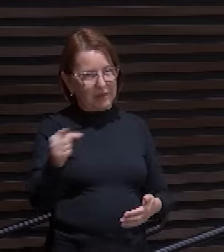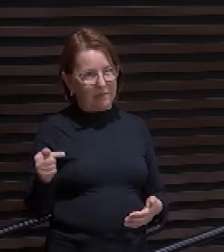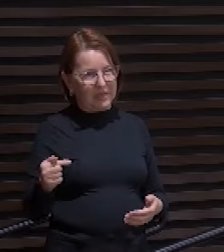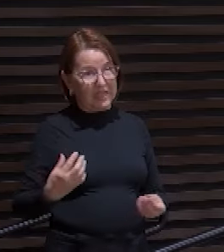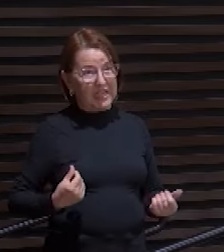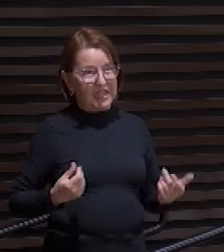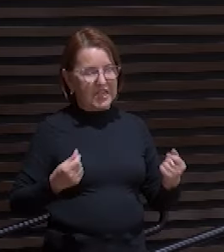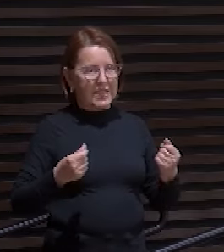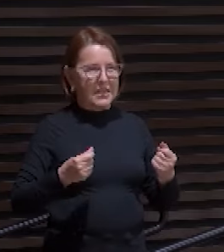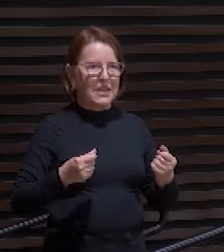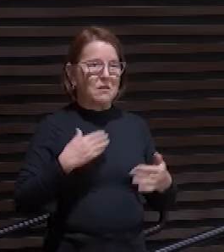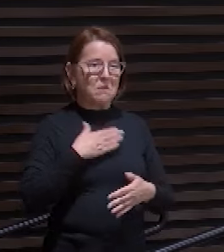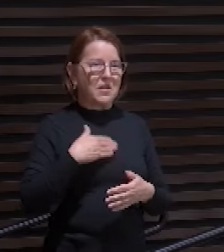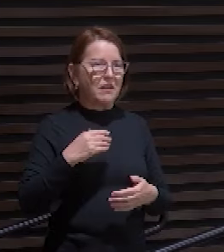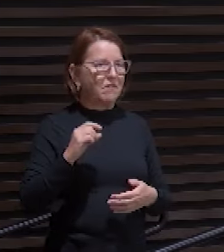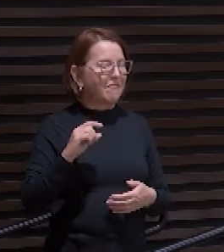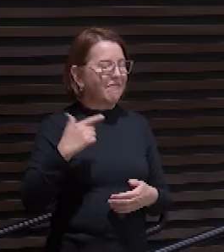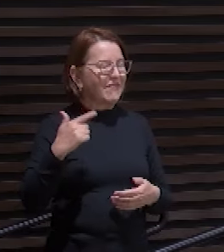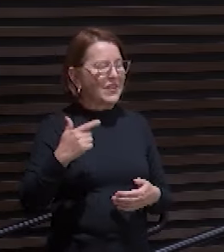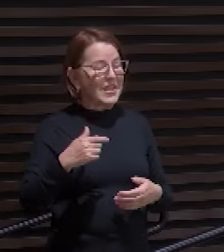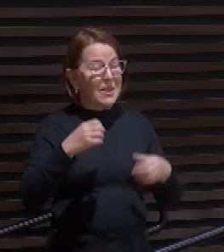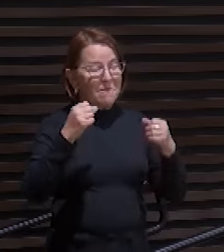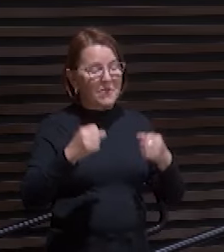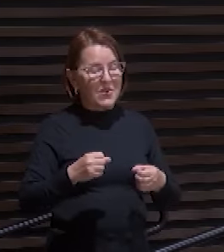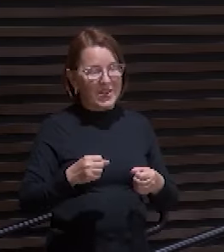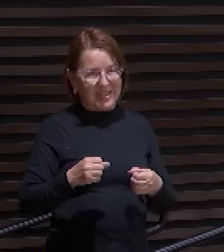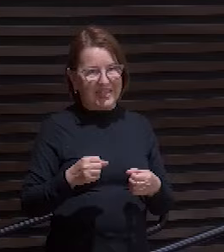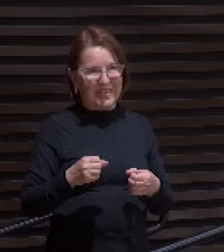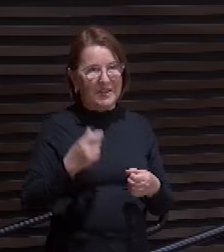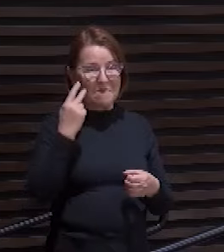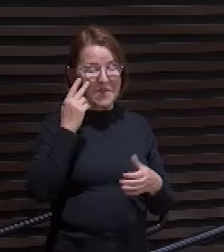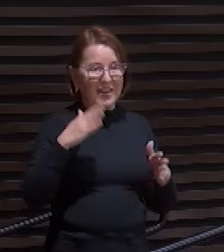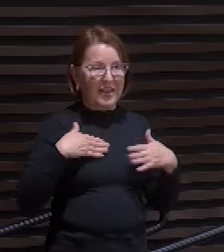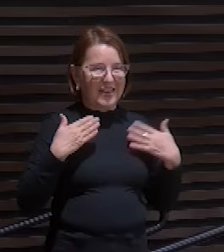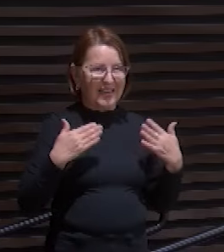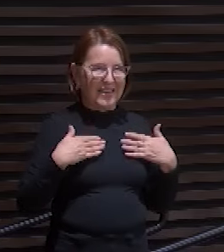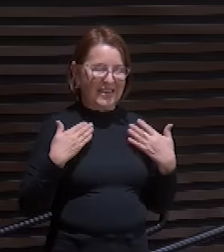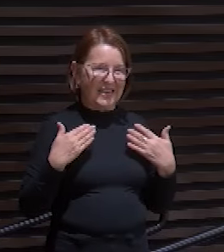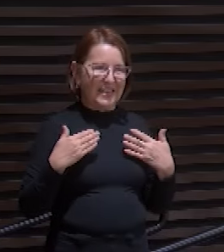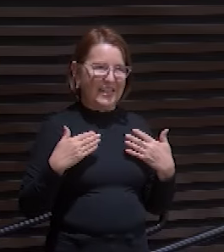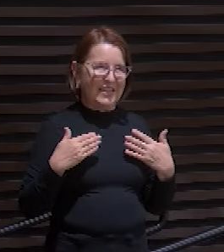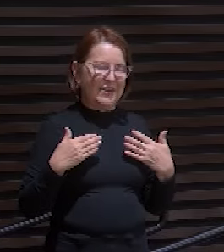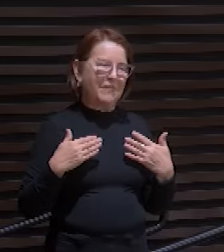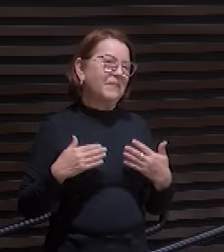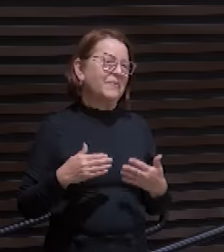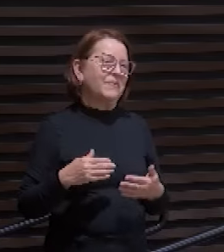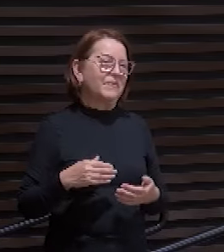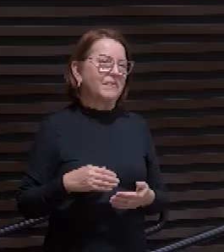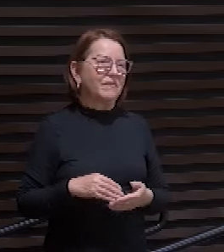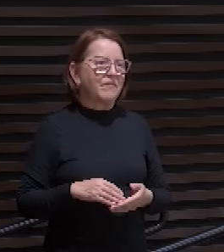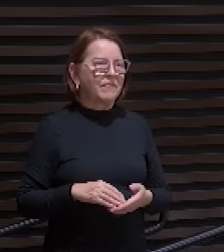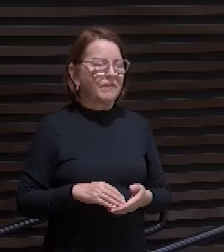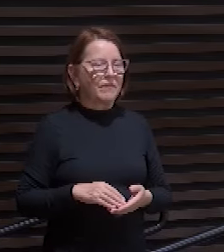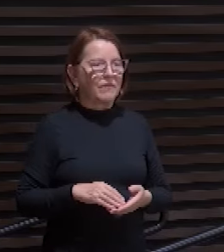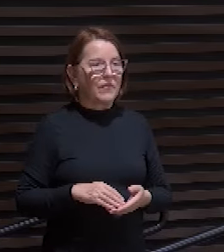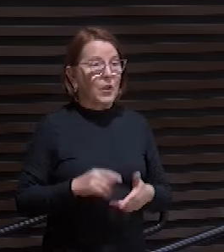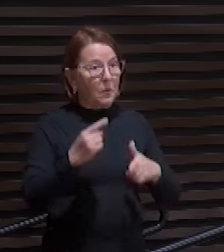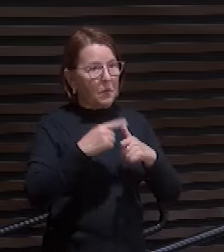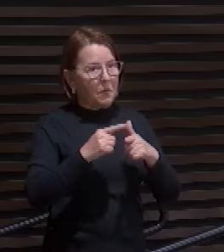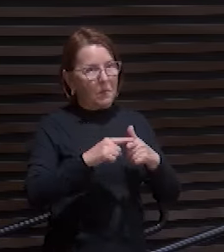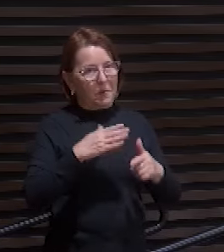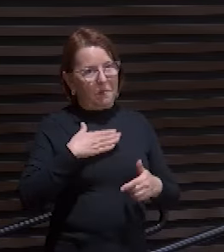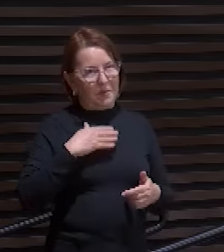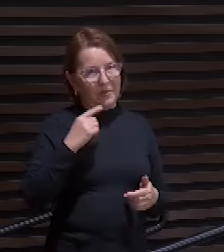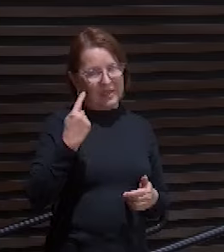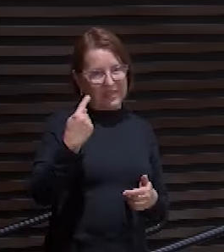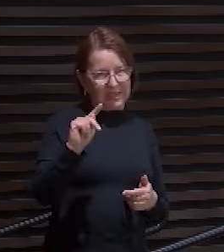não têm poder suficiente para alegrar e resolver o problema do ser humano. Problema meu e